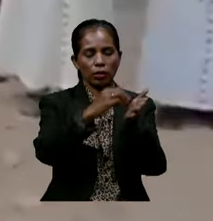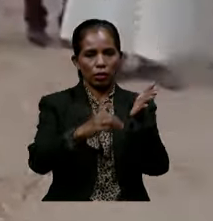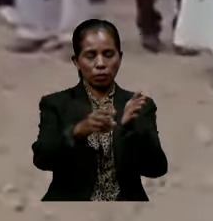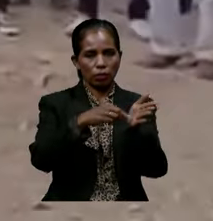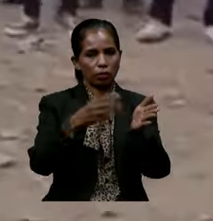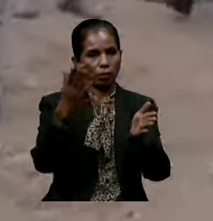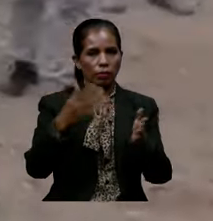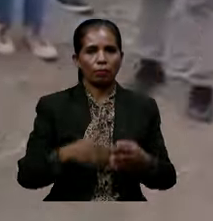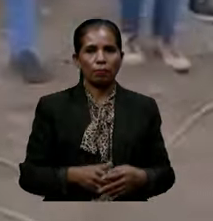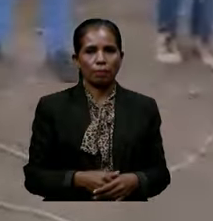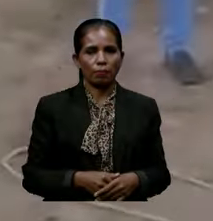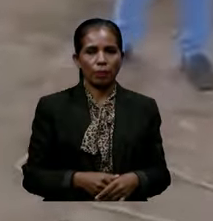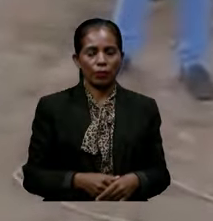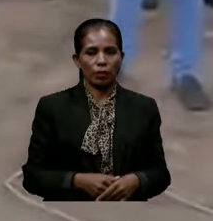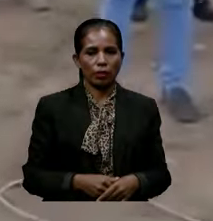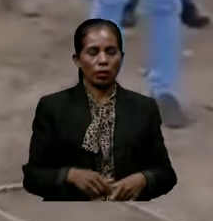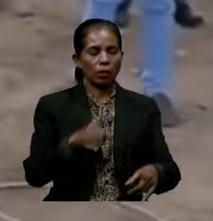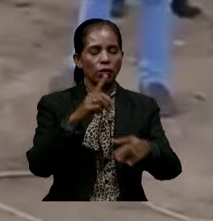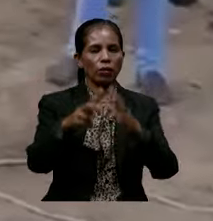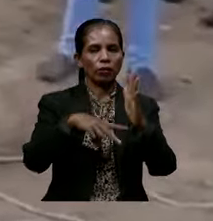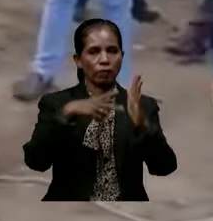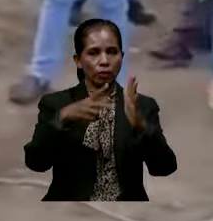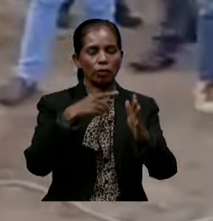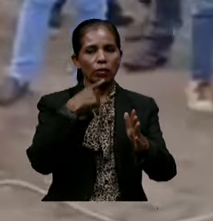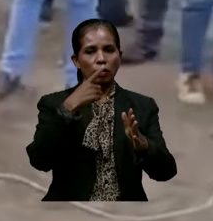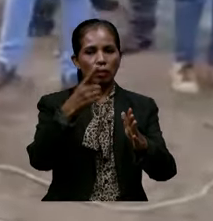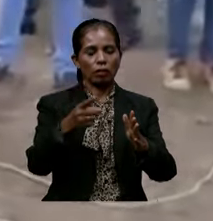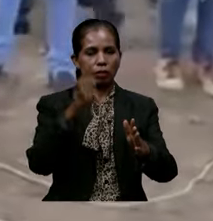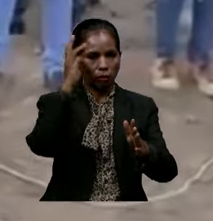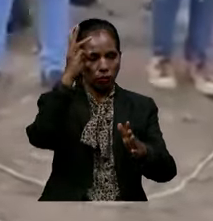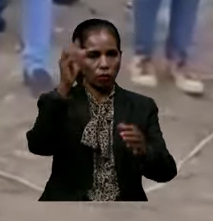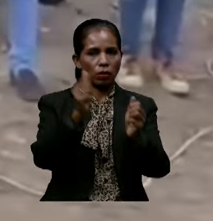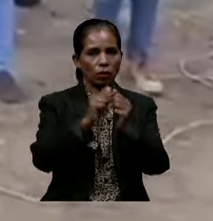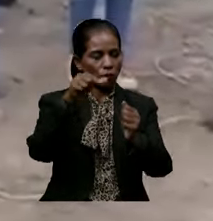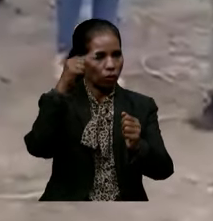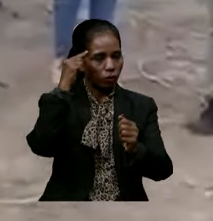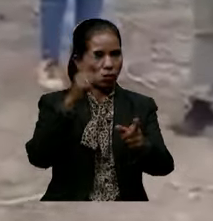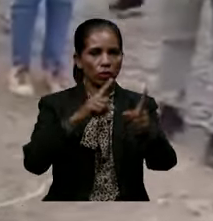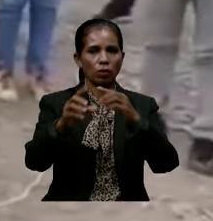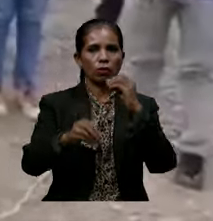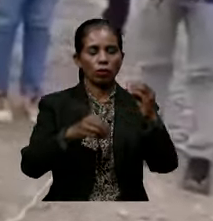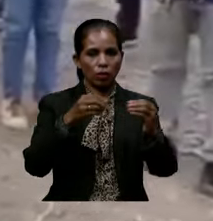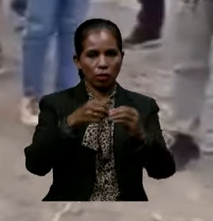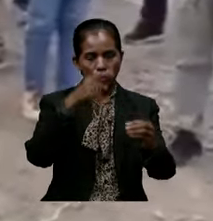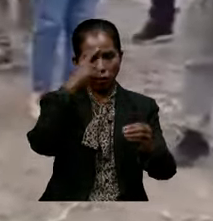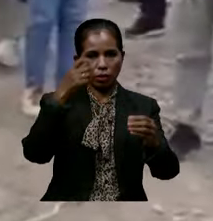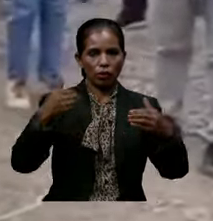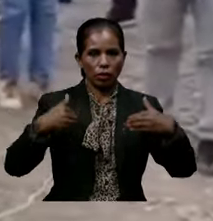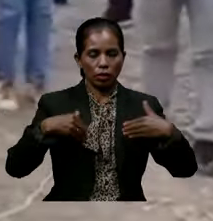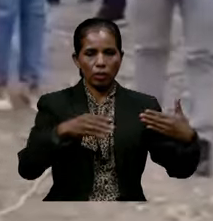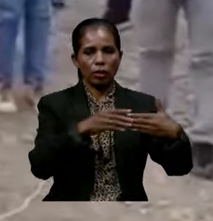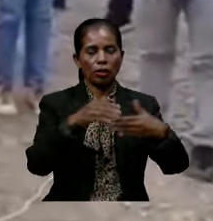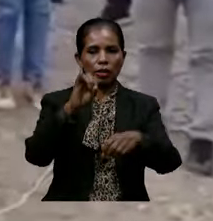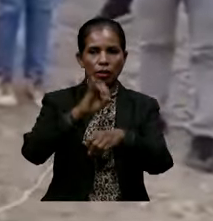na Comentário balon e vídeo ne questiona no preocupa o governante ne nia qualia, tamba e mos líder